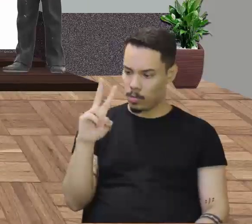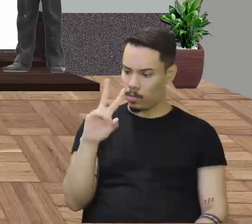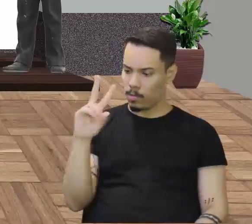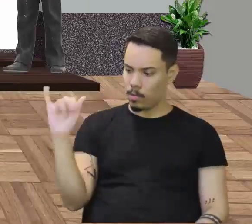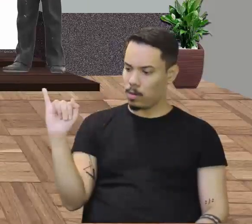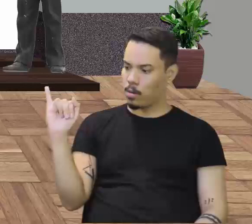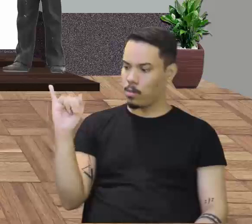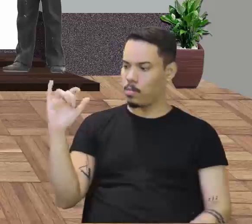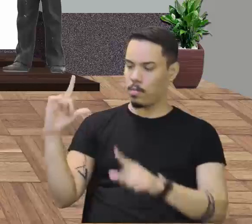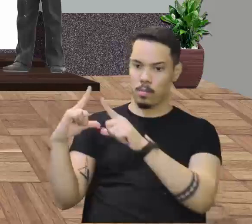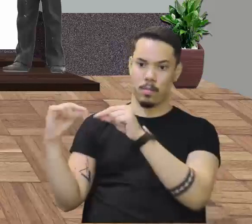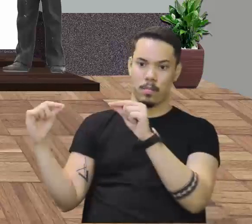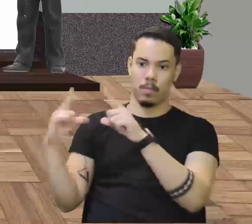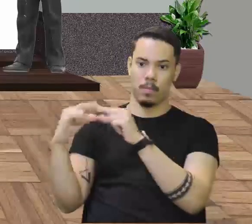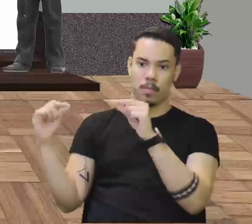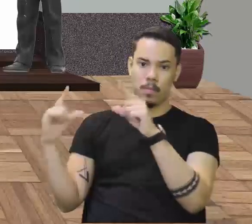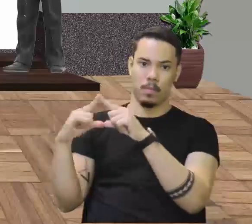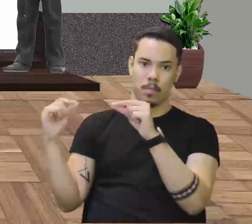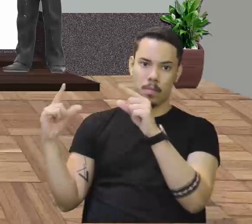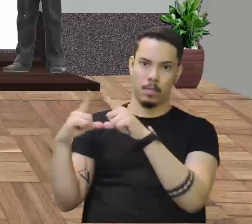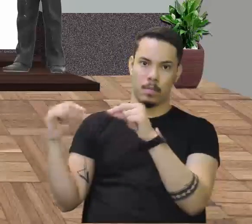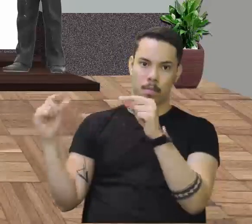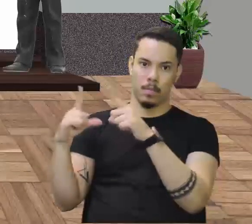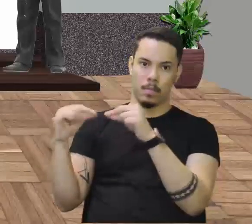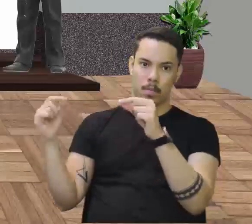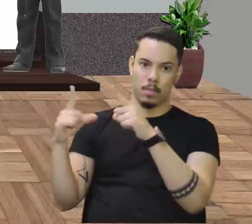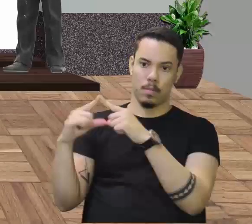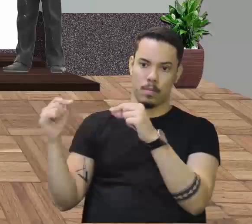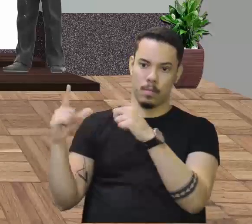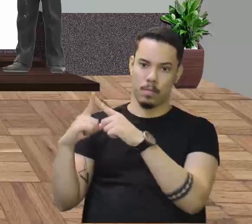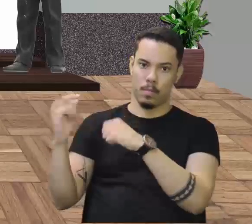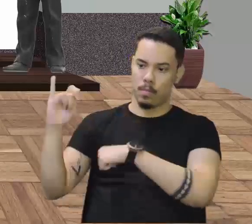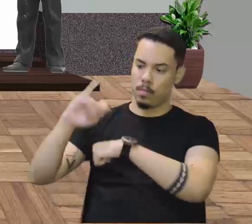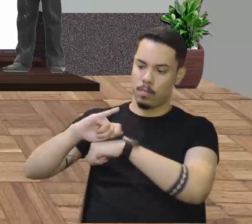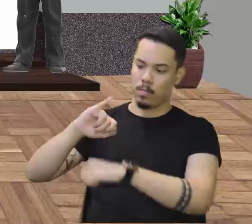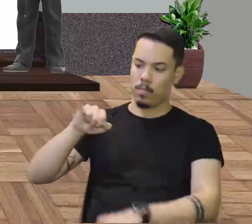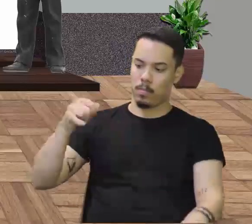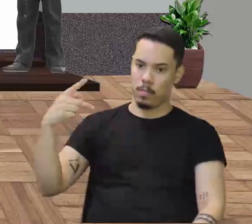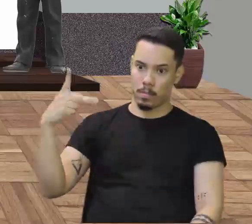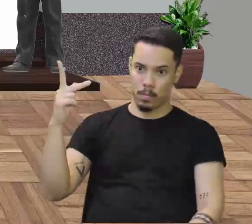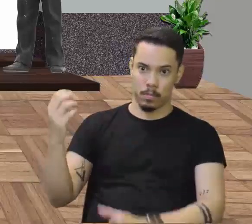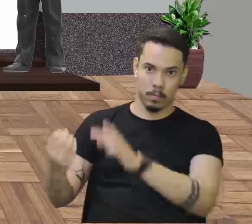Brasília, que era a capital do Brasil, construída por Juscelino Kubitschek.